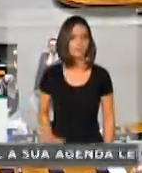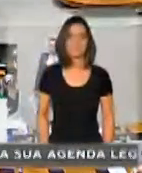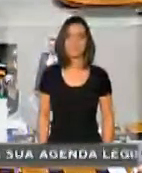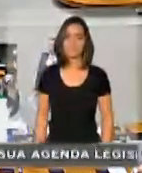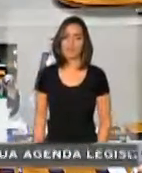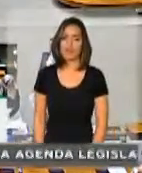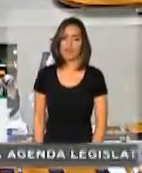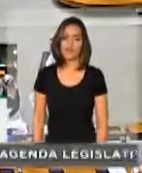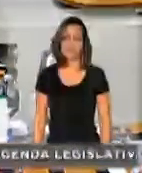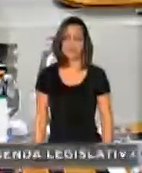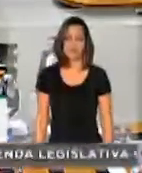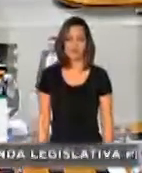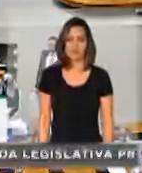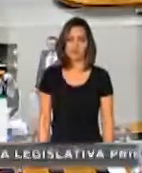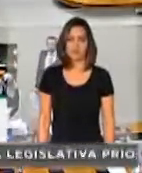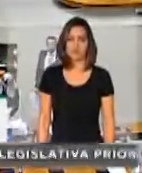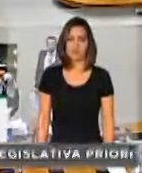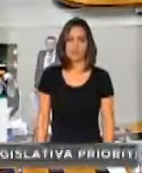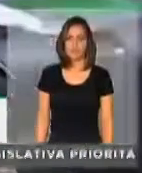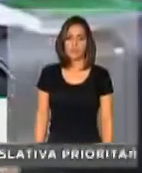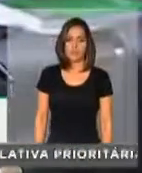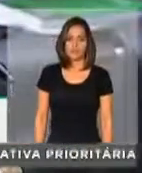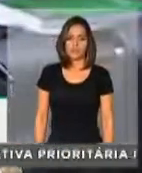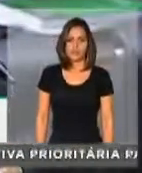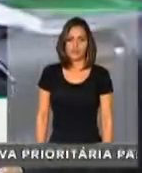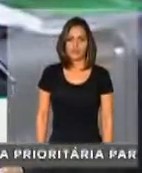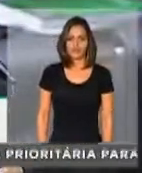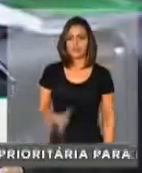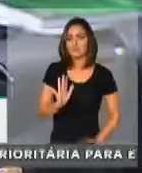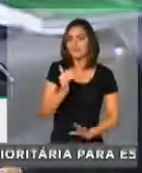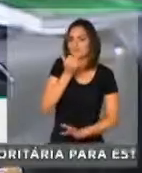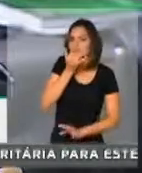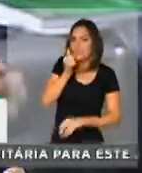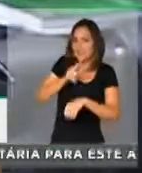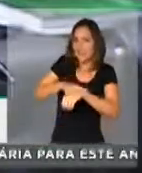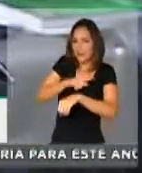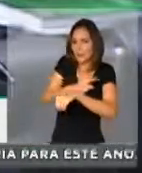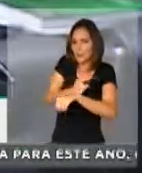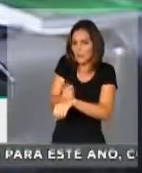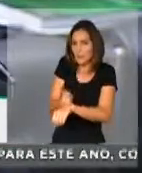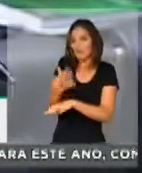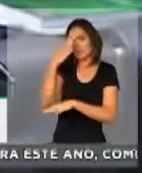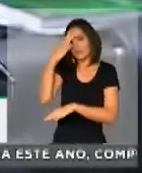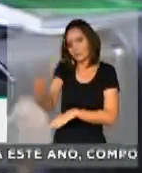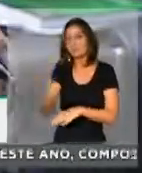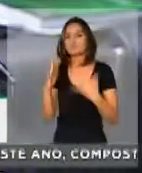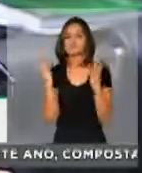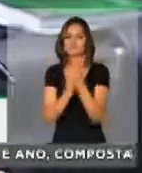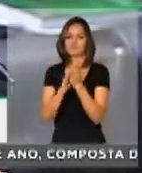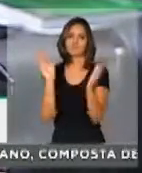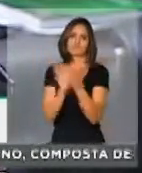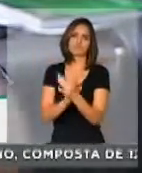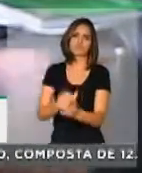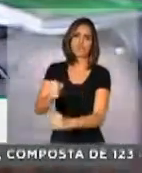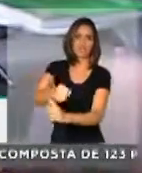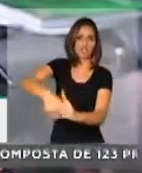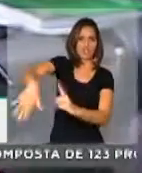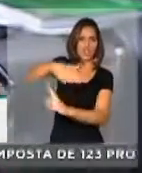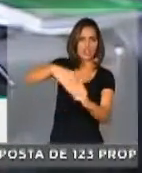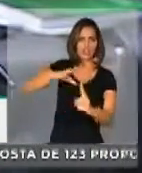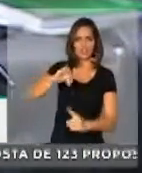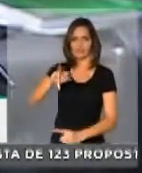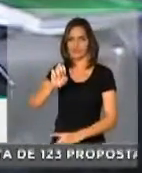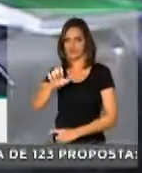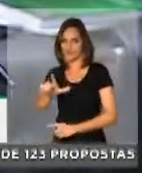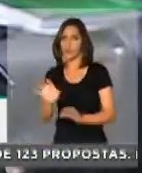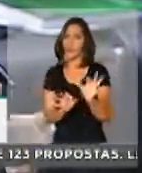Conclua, deputado Cássio. Era isso, presidente. Eu não queria abusar do tempo, mas quero parabenizar a sociedade civil organizada de Belém,